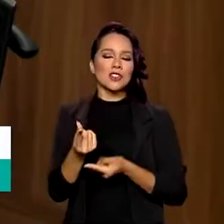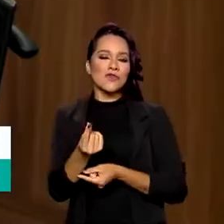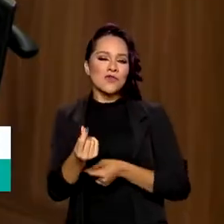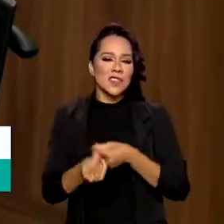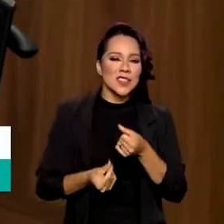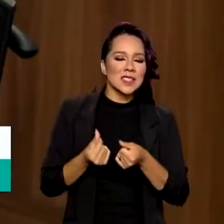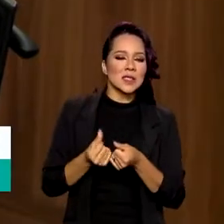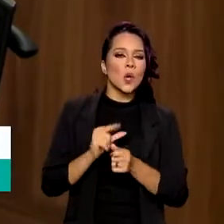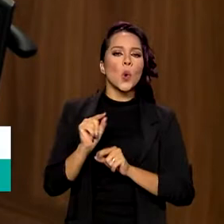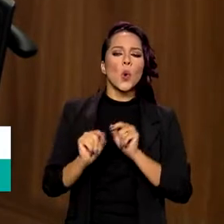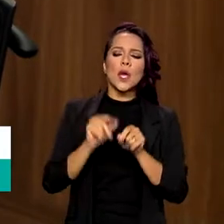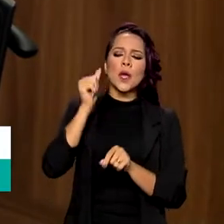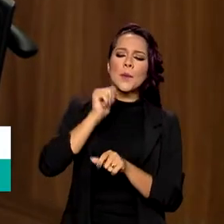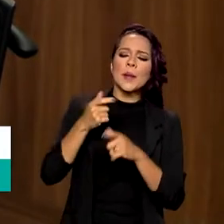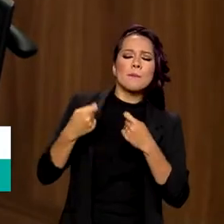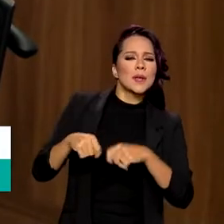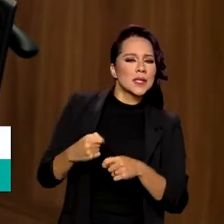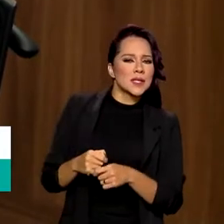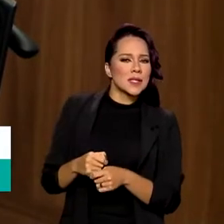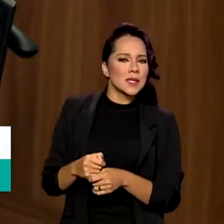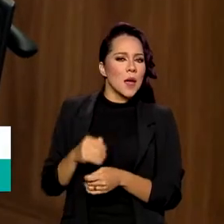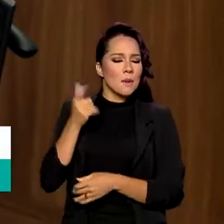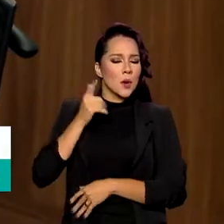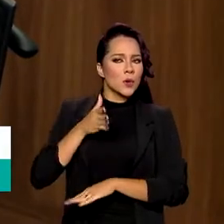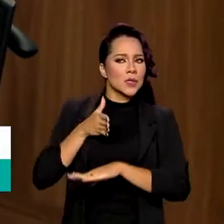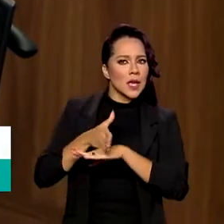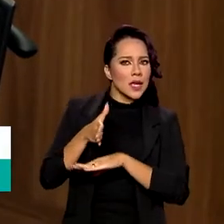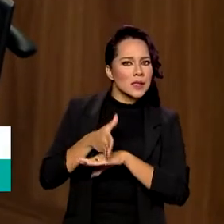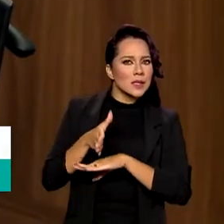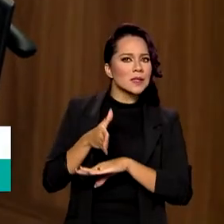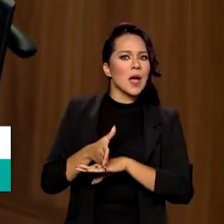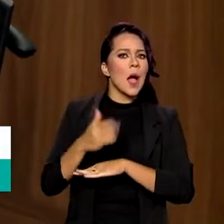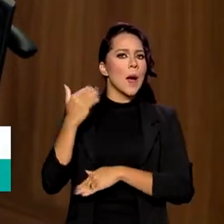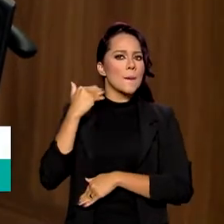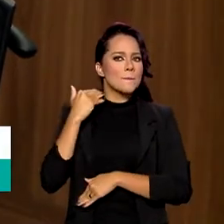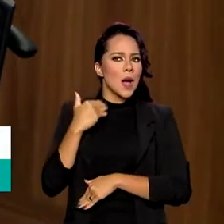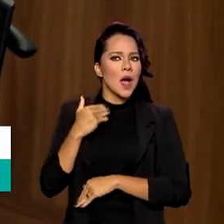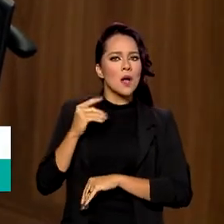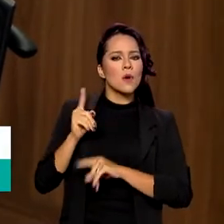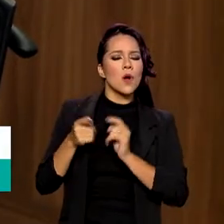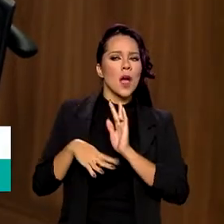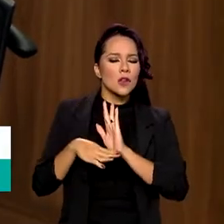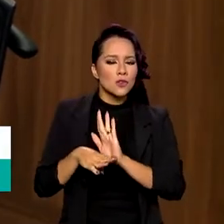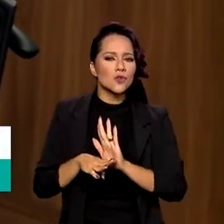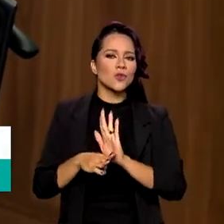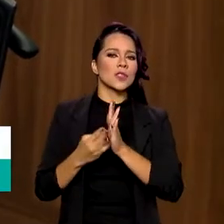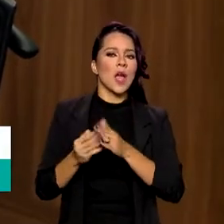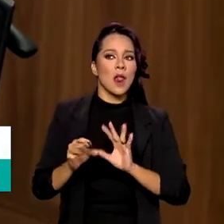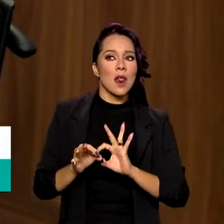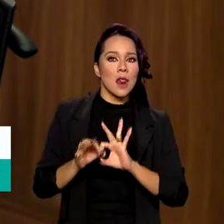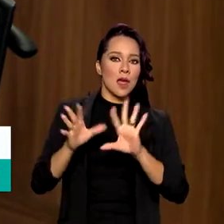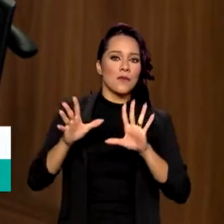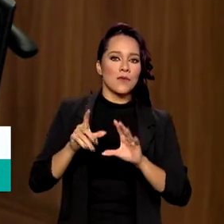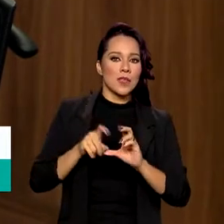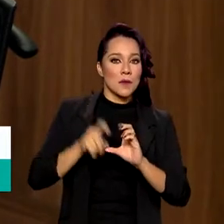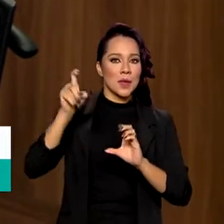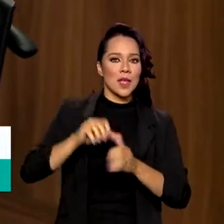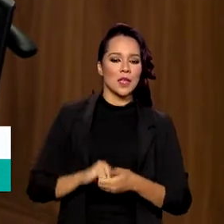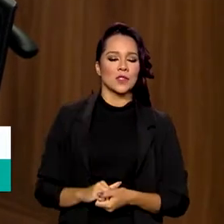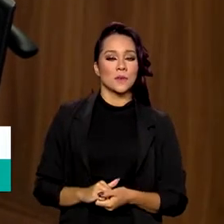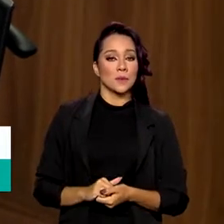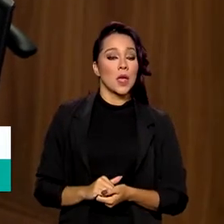entendemos ali o que que ela precisa então para acessar os produtos que vão ajudar ela nessa Independência porque a nossa missão é essa